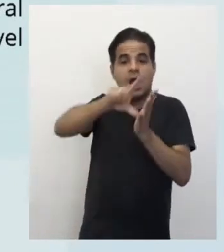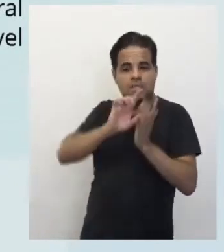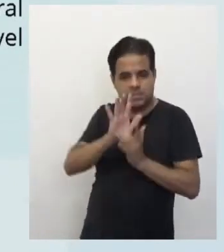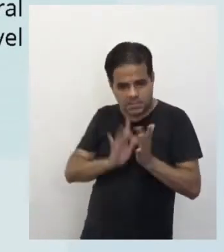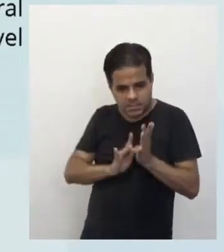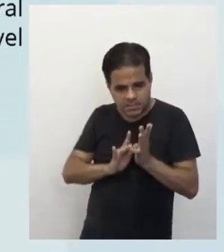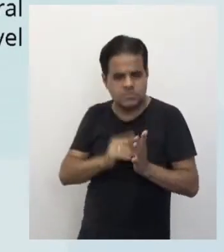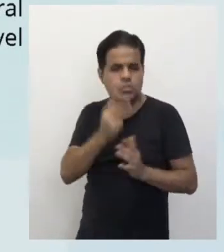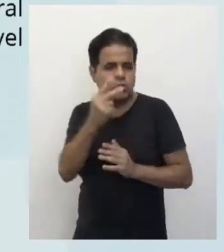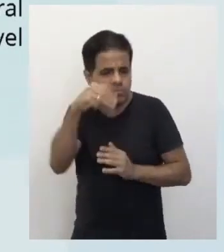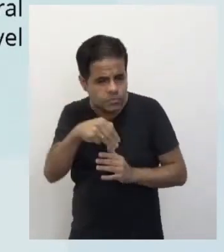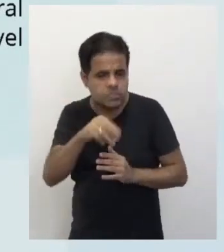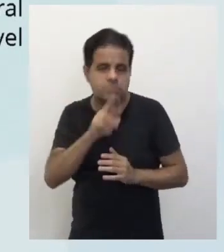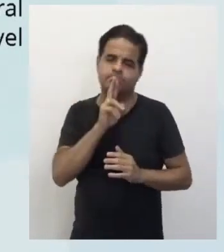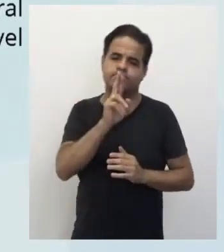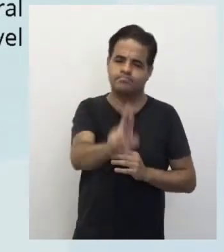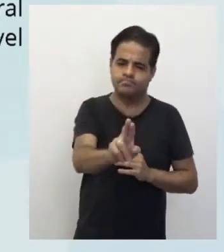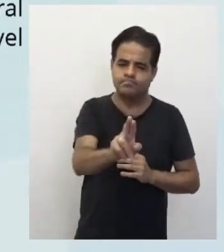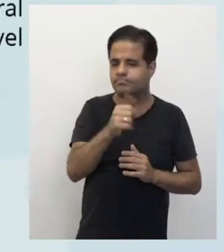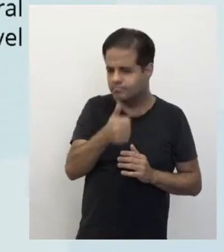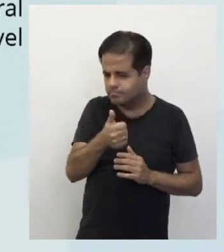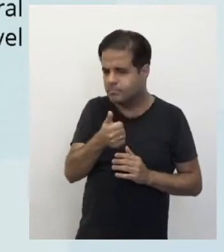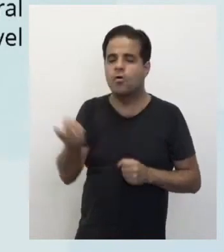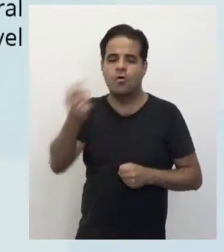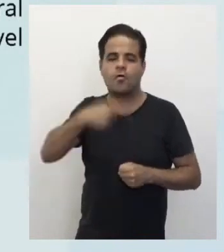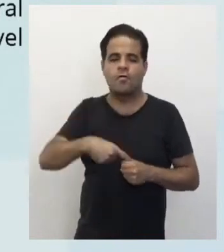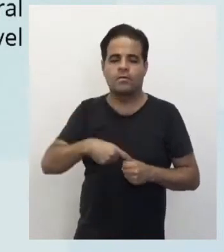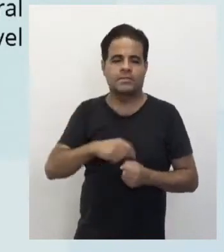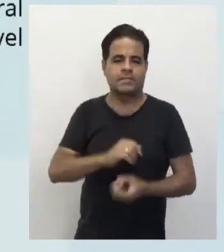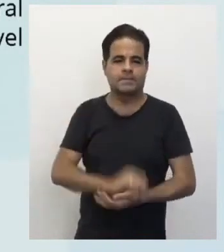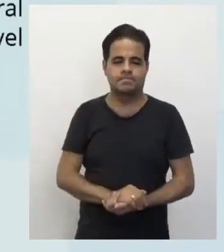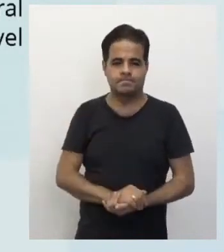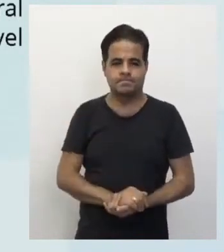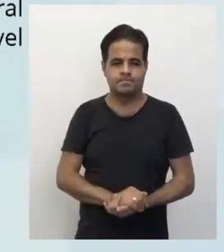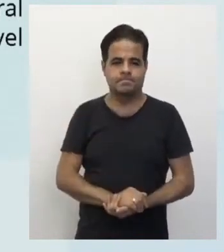2 minutinhos para vocês responderem, já já a gente volta.